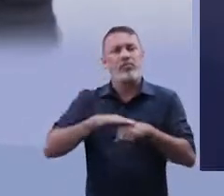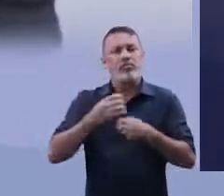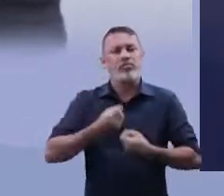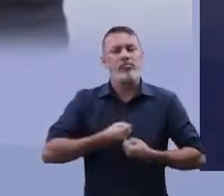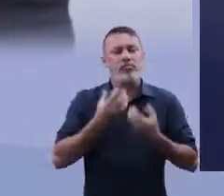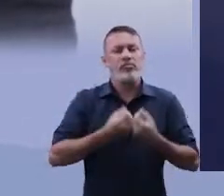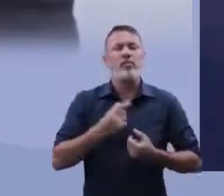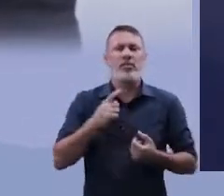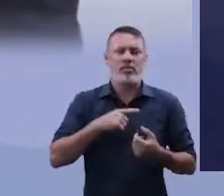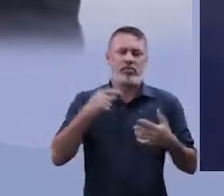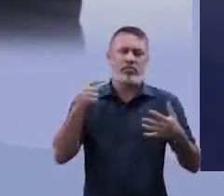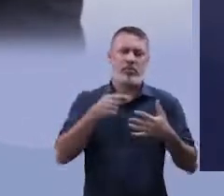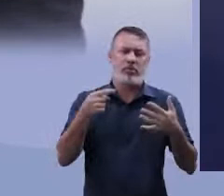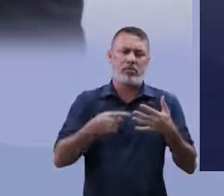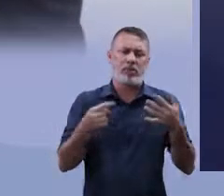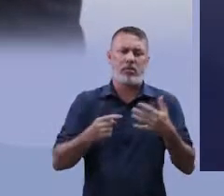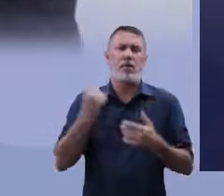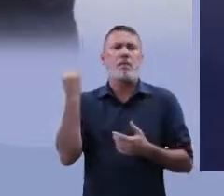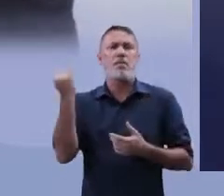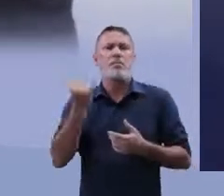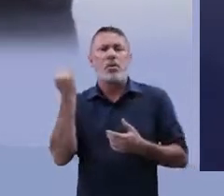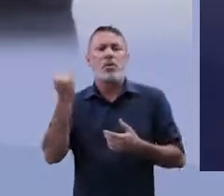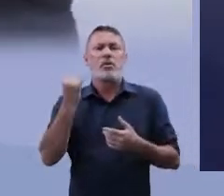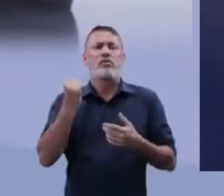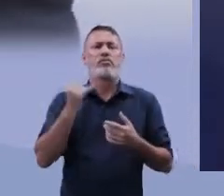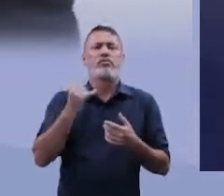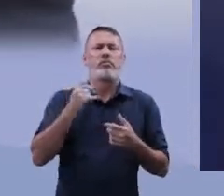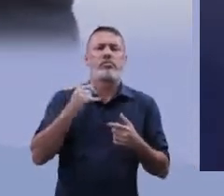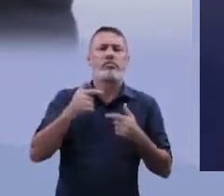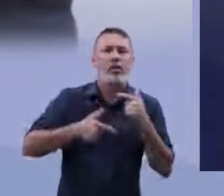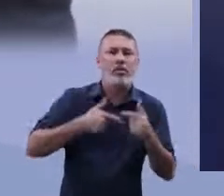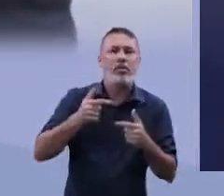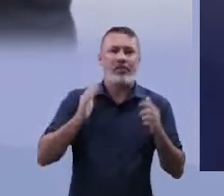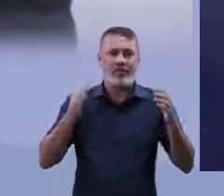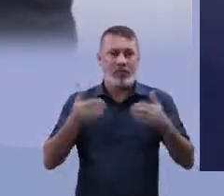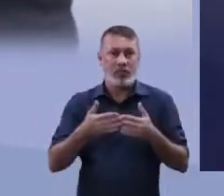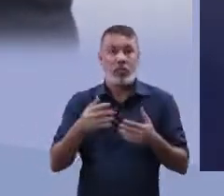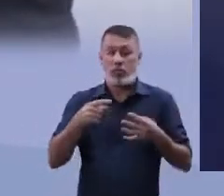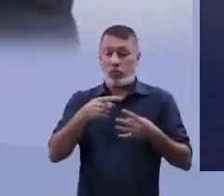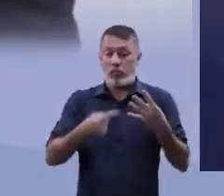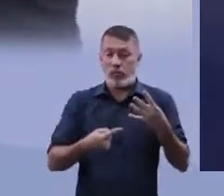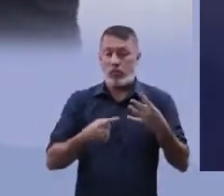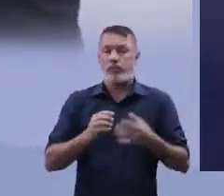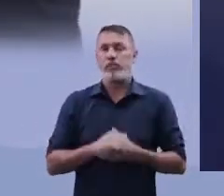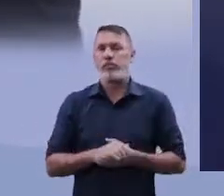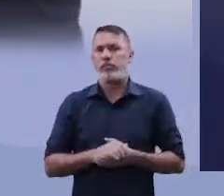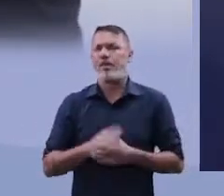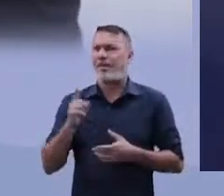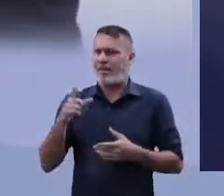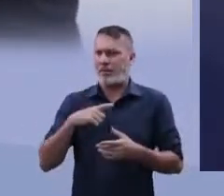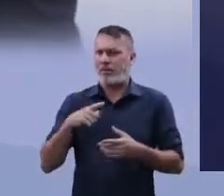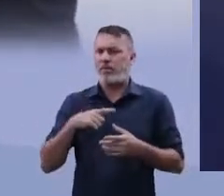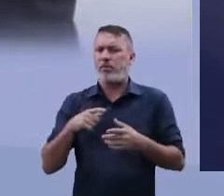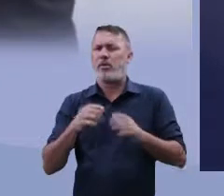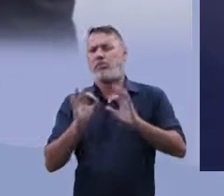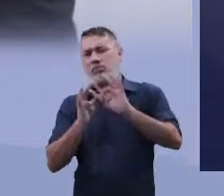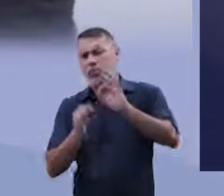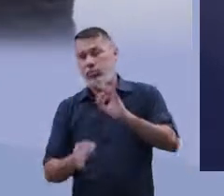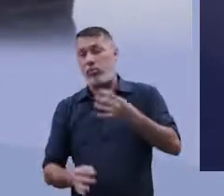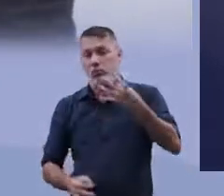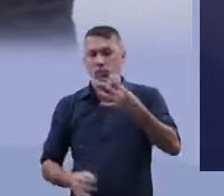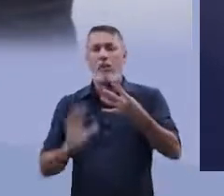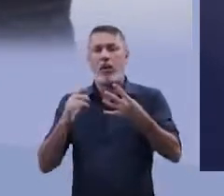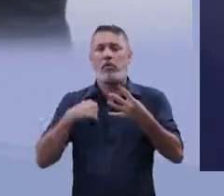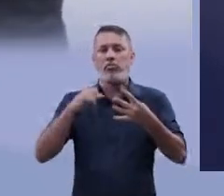desse filósofo iluminista aí. São 4 as principais obras. Ele tem uma produção muito extensa, mas a gente vai ficar